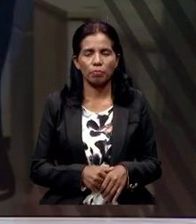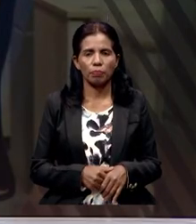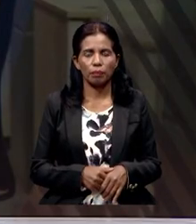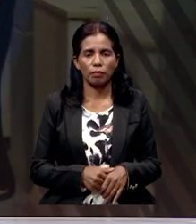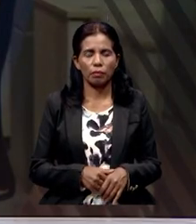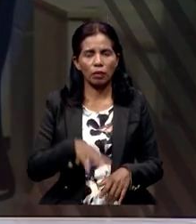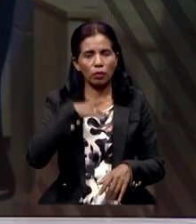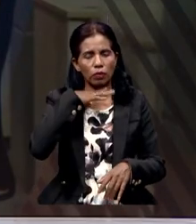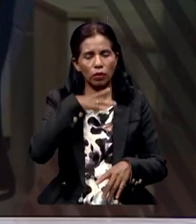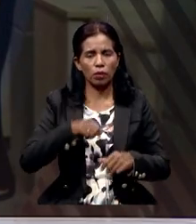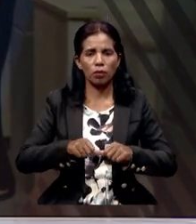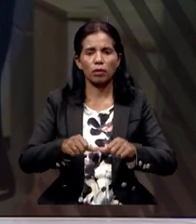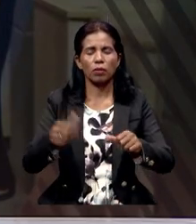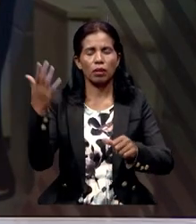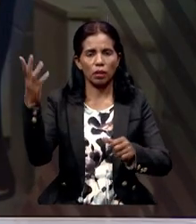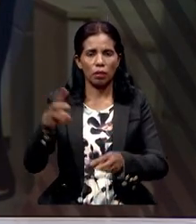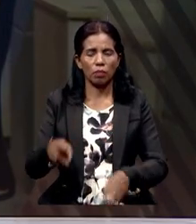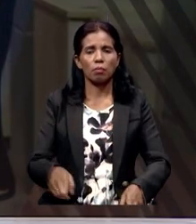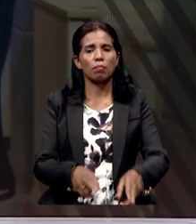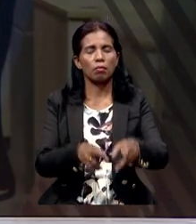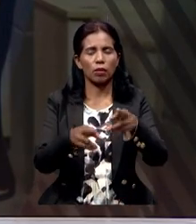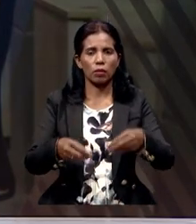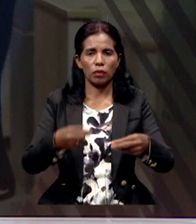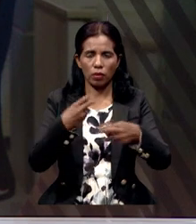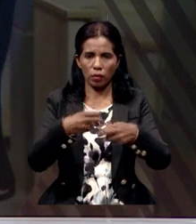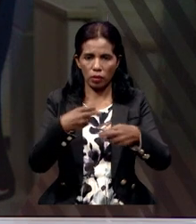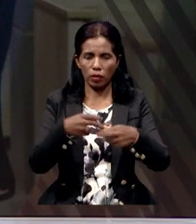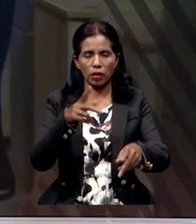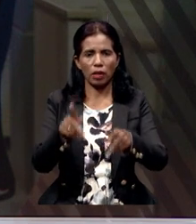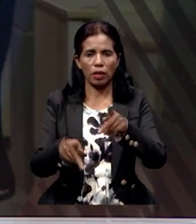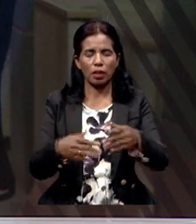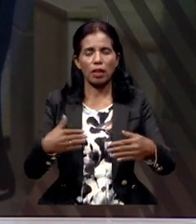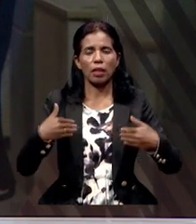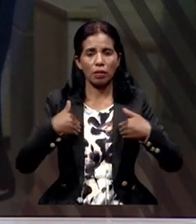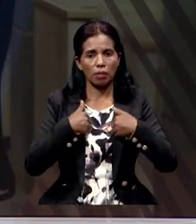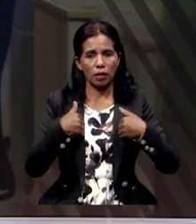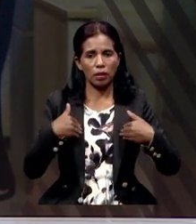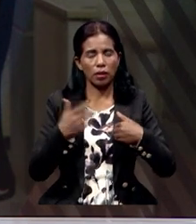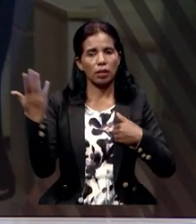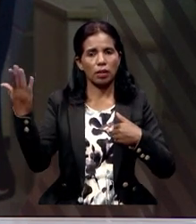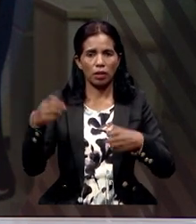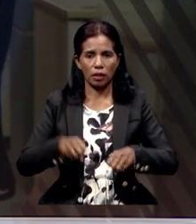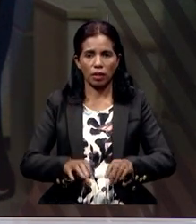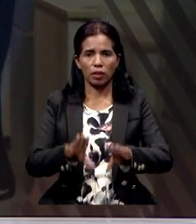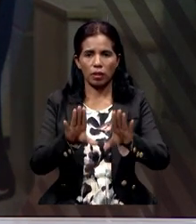Leixo continua a acumular e a motalaran, onde foi ameaça das peixes sire e a atácio.